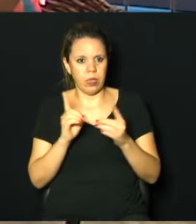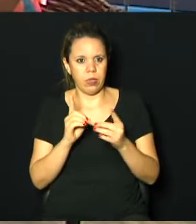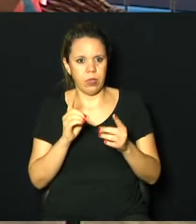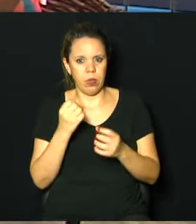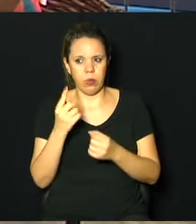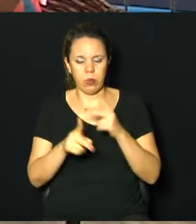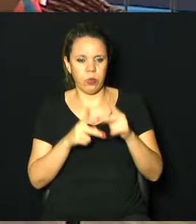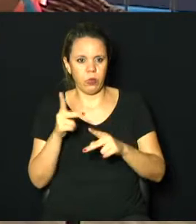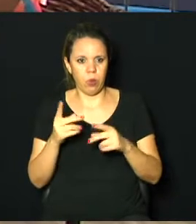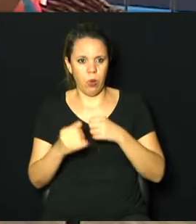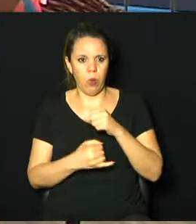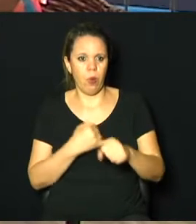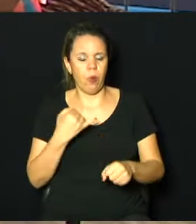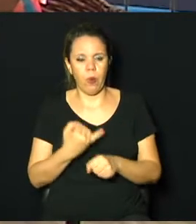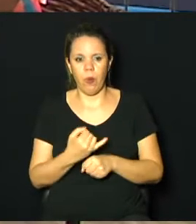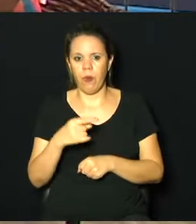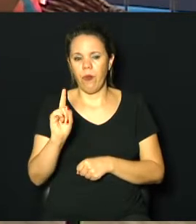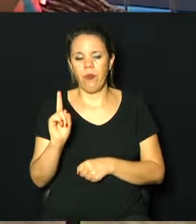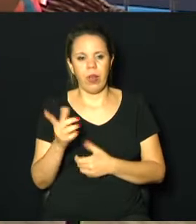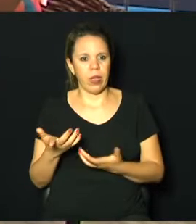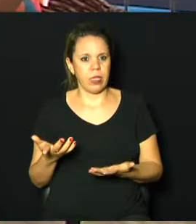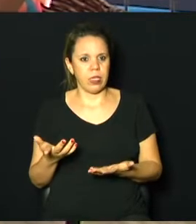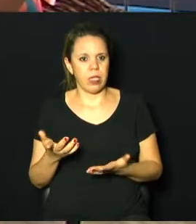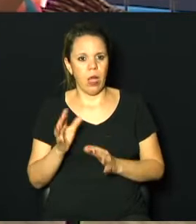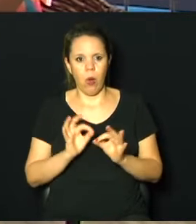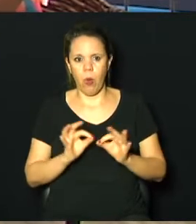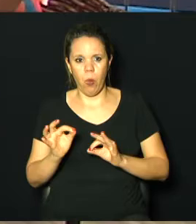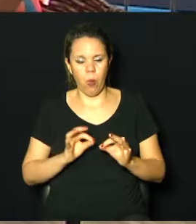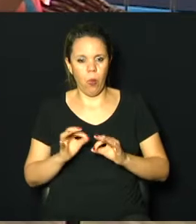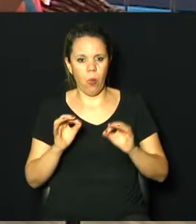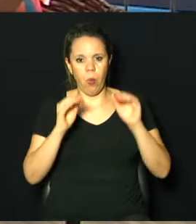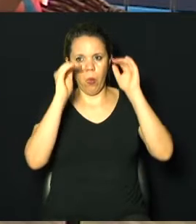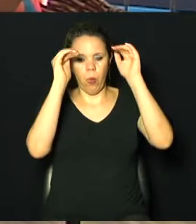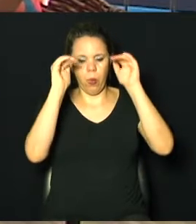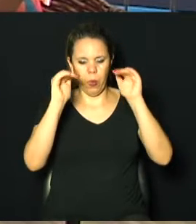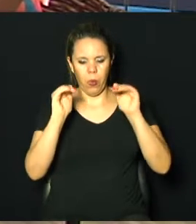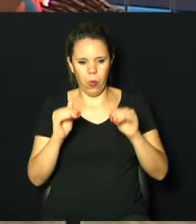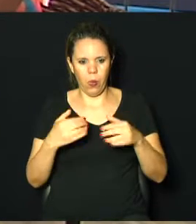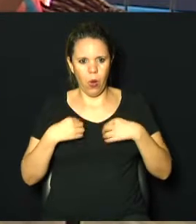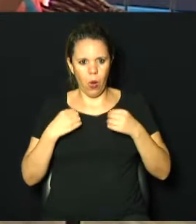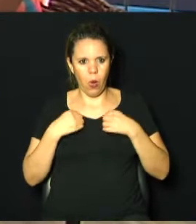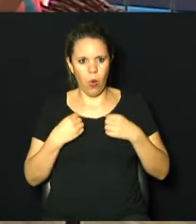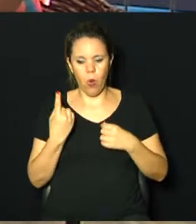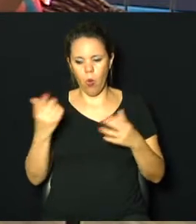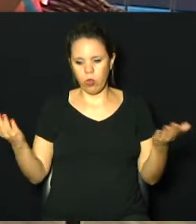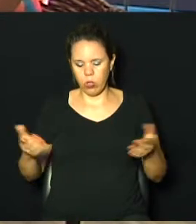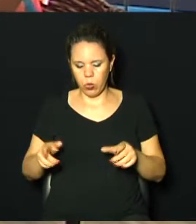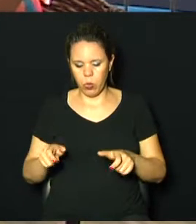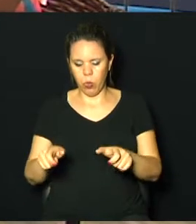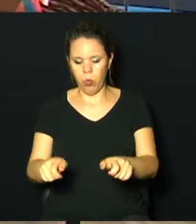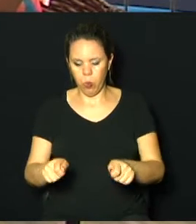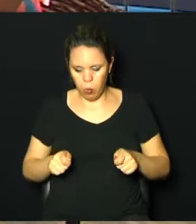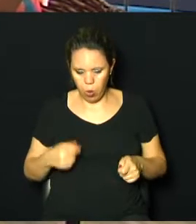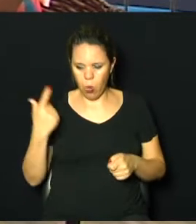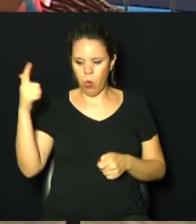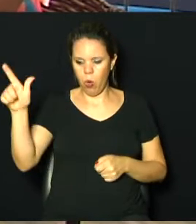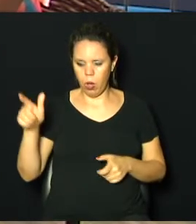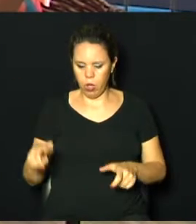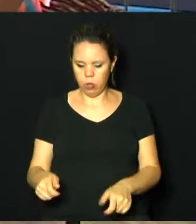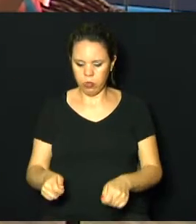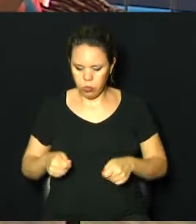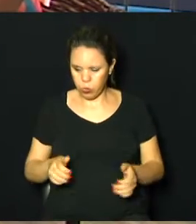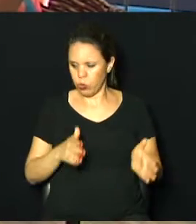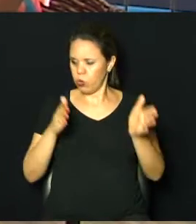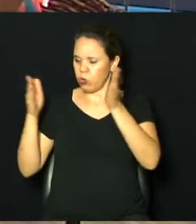online e eu dizia assim, não vai sair arrumando o guarda-roupa inteiro num dia só, né? Hoje eu arrumo uma gaveta, amanhã eu arrumo o outro